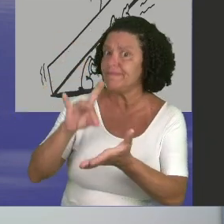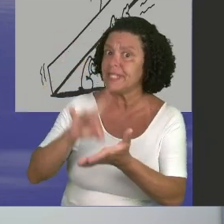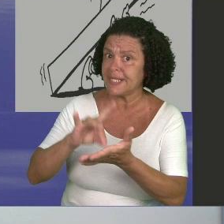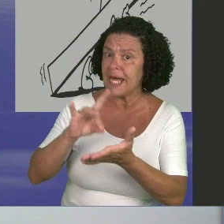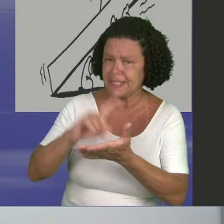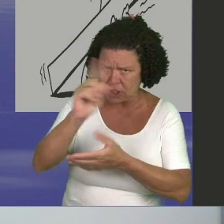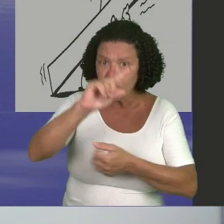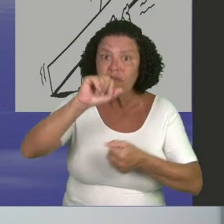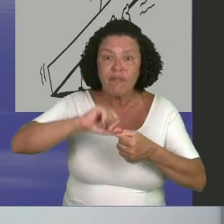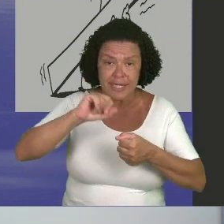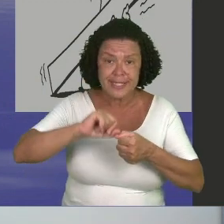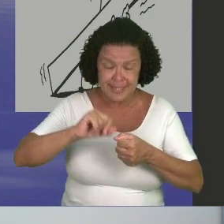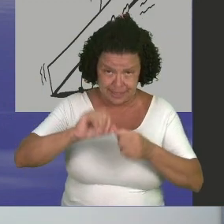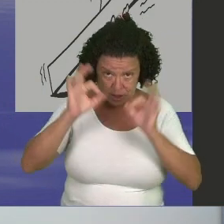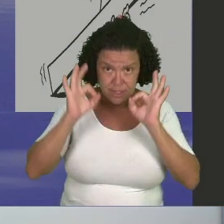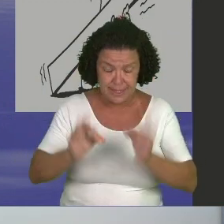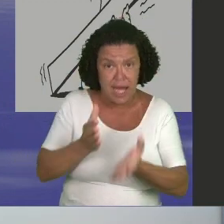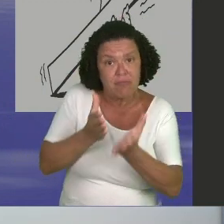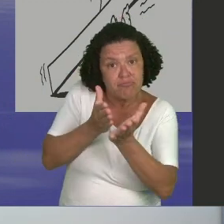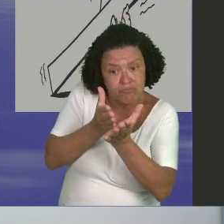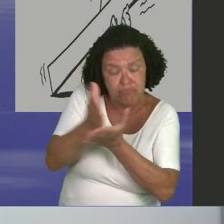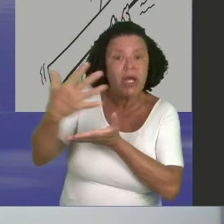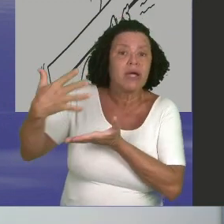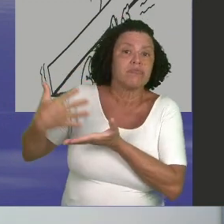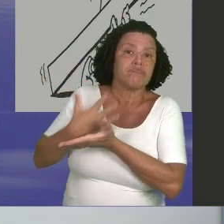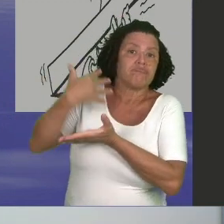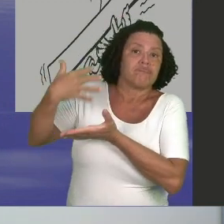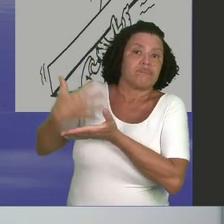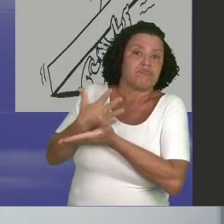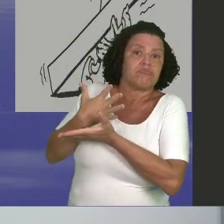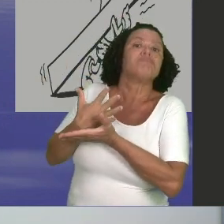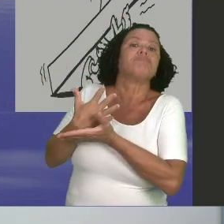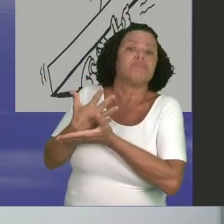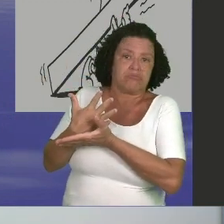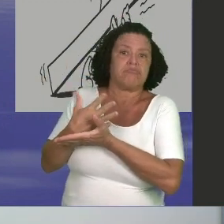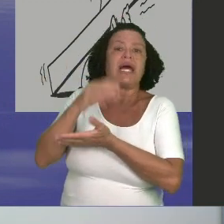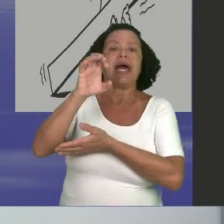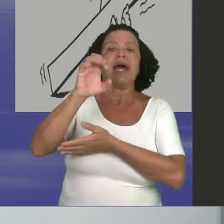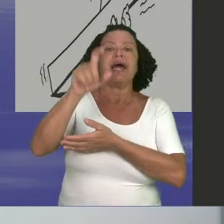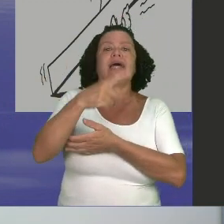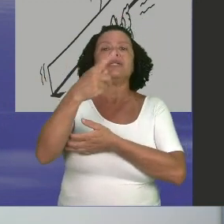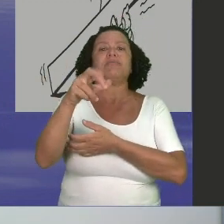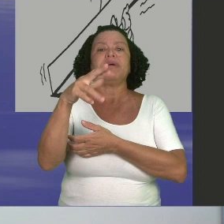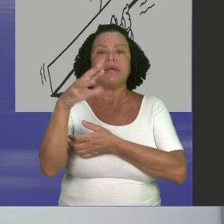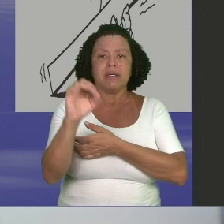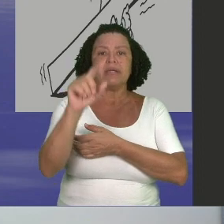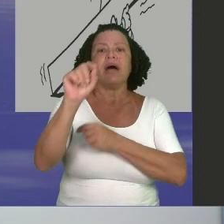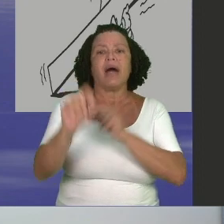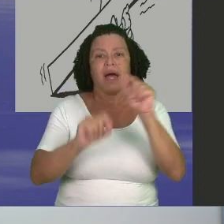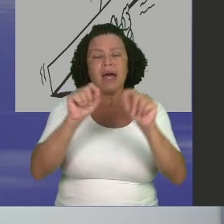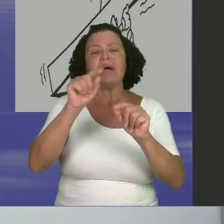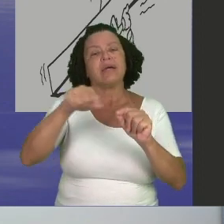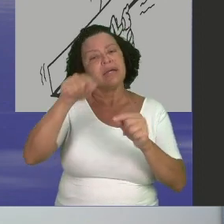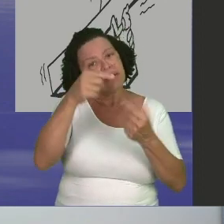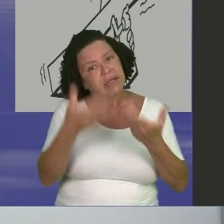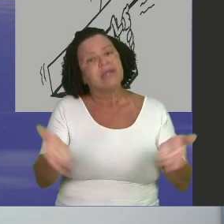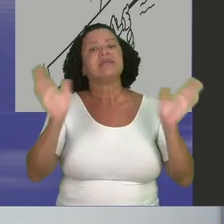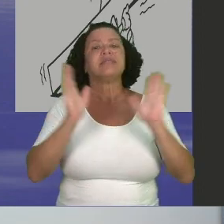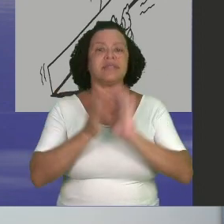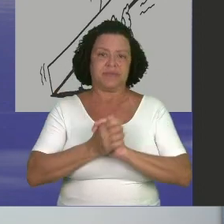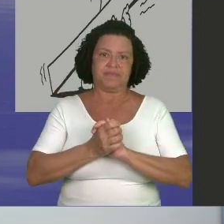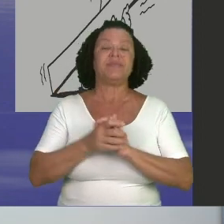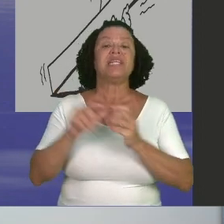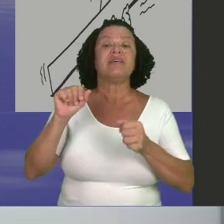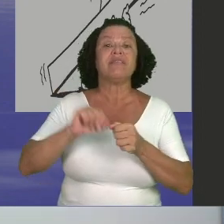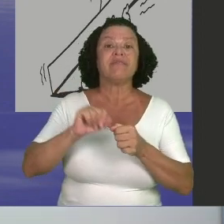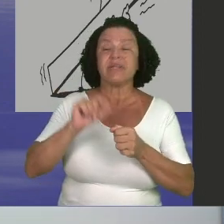aprendemos corretamente esse ensinamento. Então, a expiação é, a, é